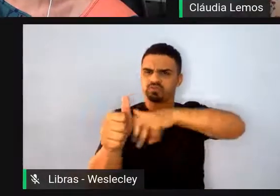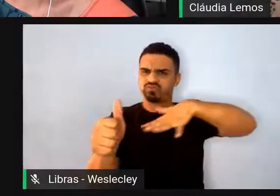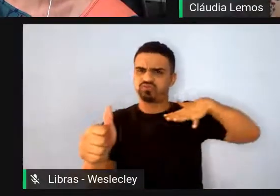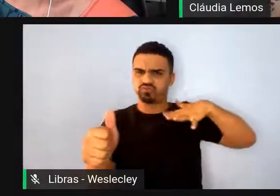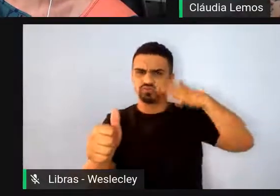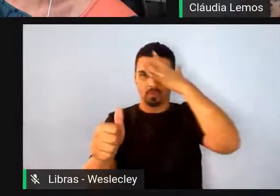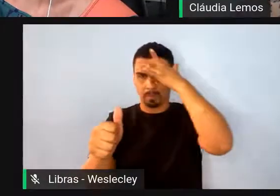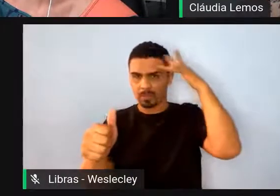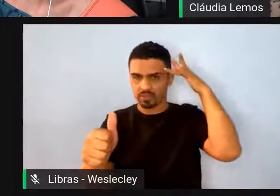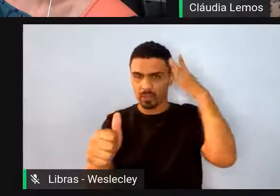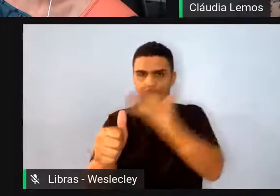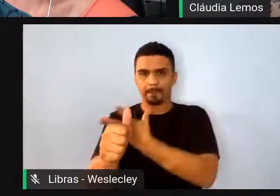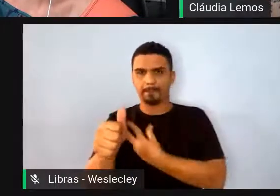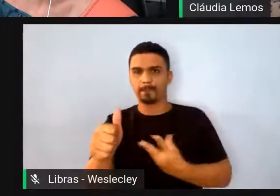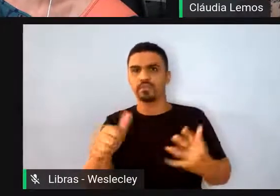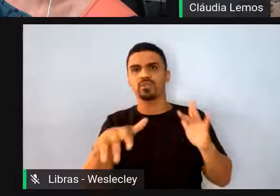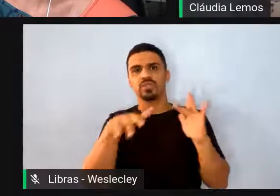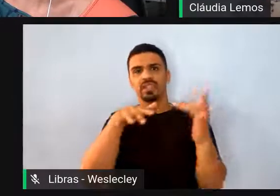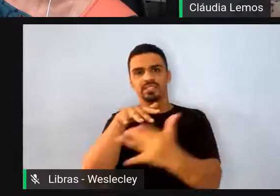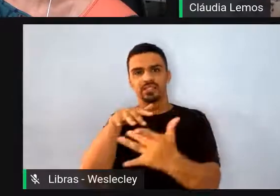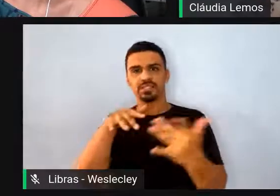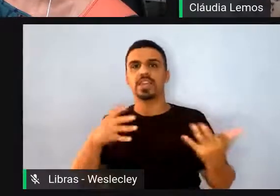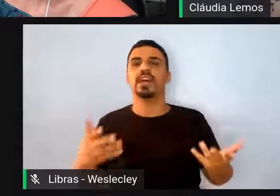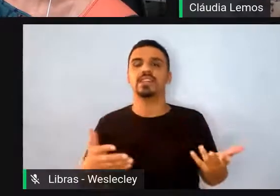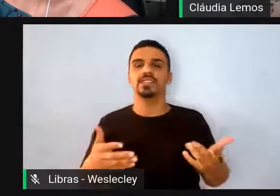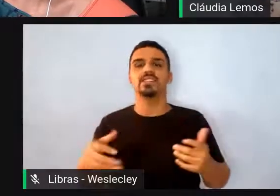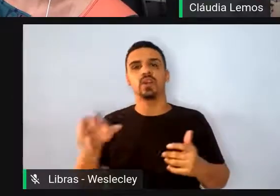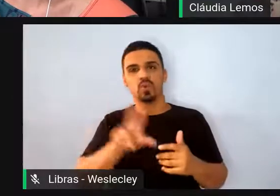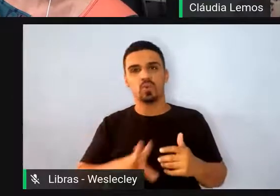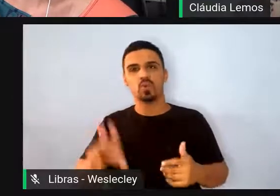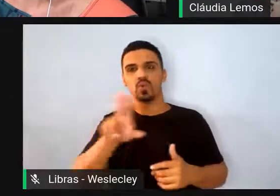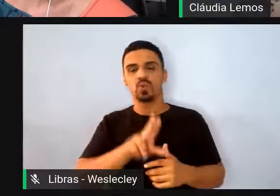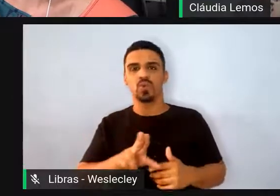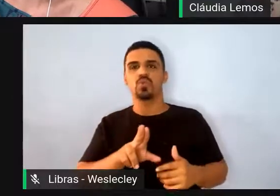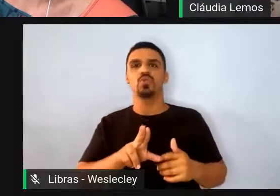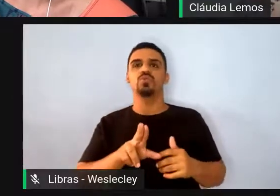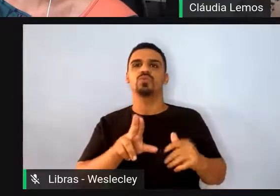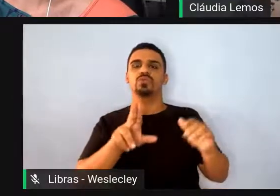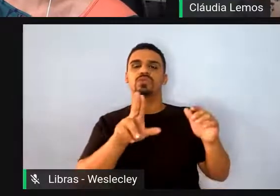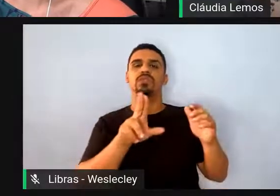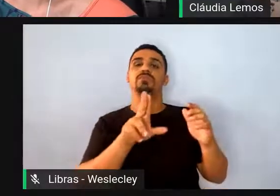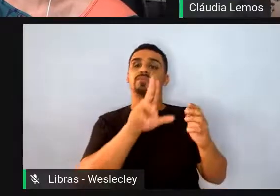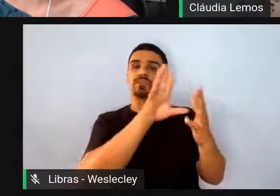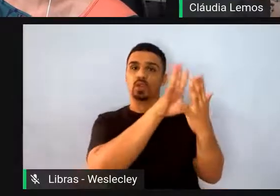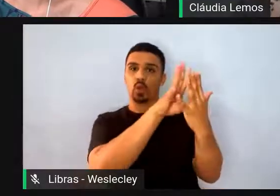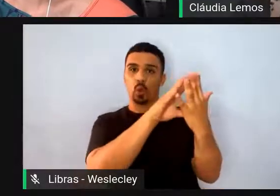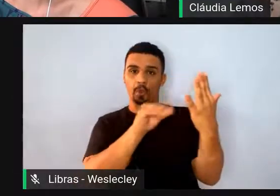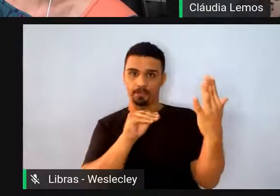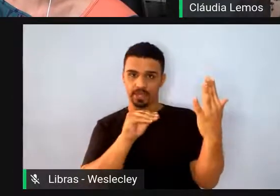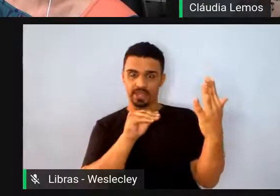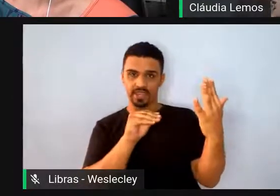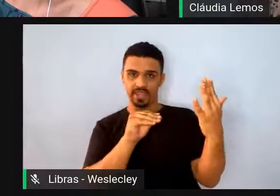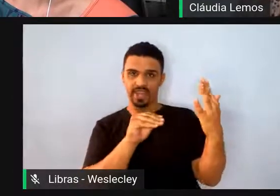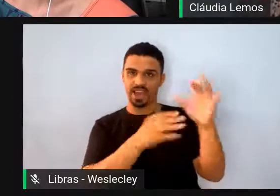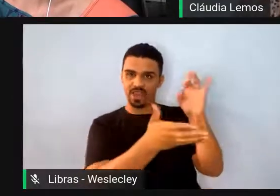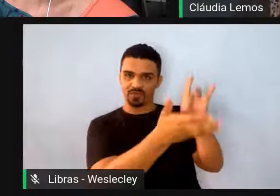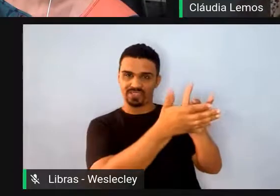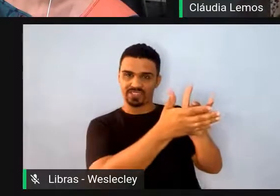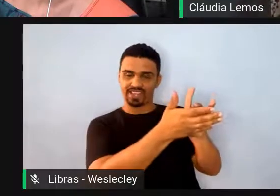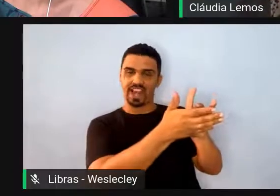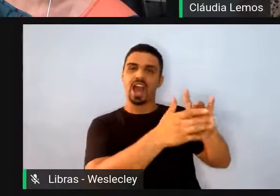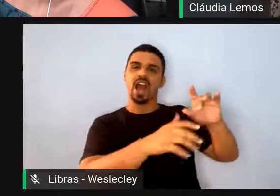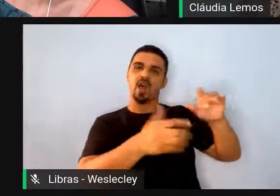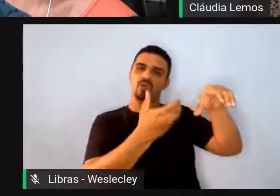o próprio sinal da Câmara dos Deputados, ou seja, a transmissão oficial, e reproduzem nas suas redes. Reproduzem, às vezes,